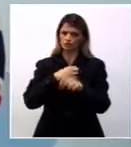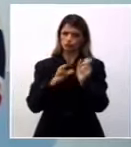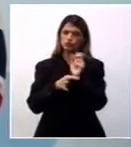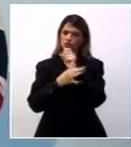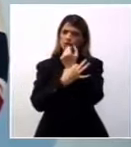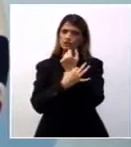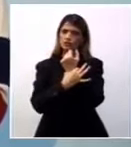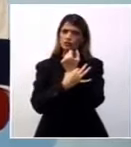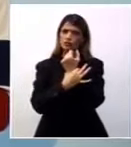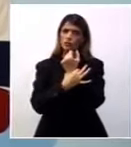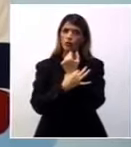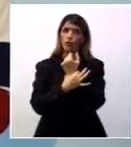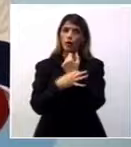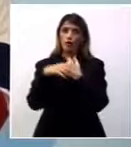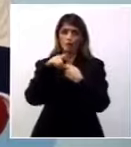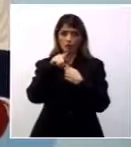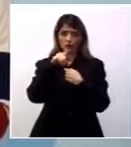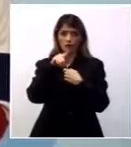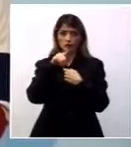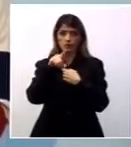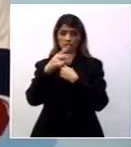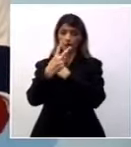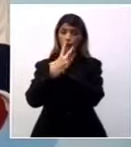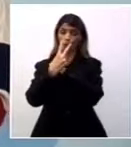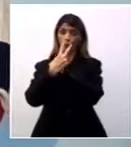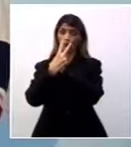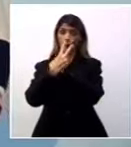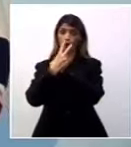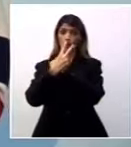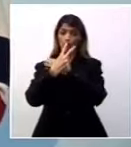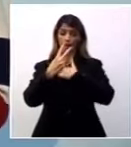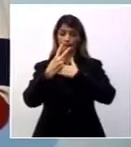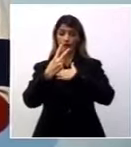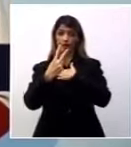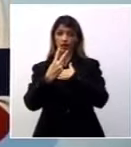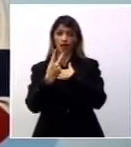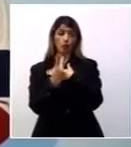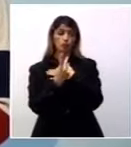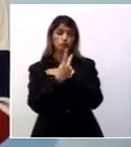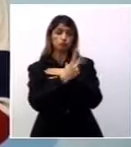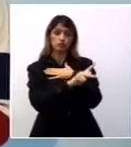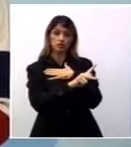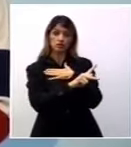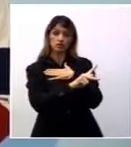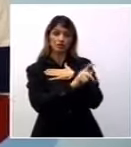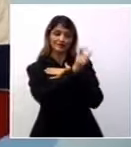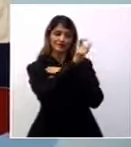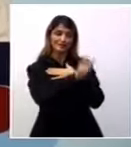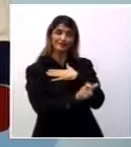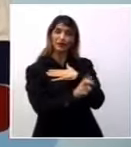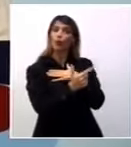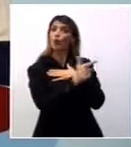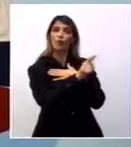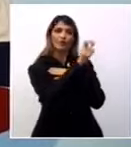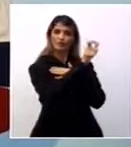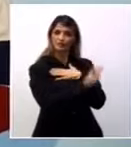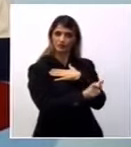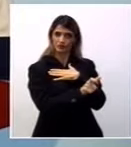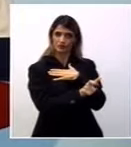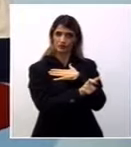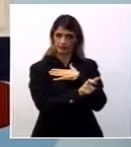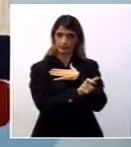possível para que você possa preservar a sua e a integridade do seu oponente, né? Para que vocês possam desenvolver